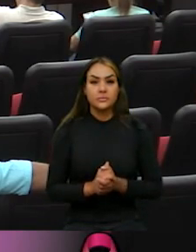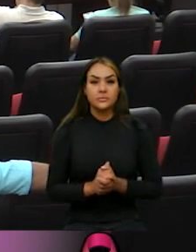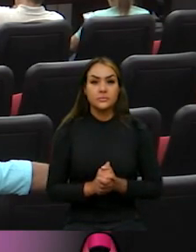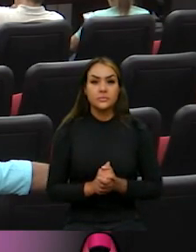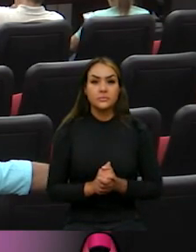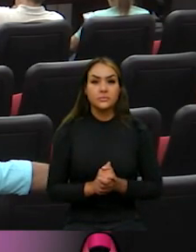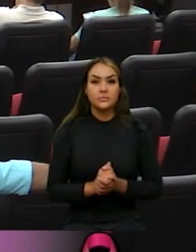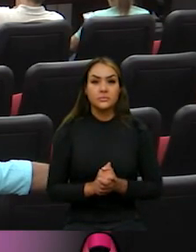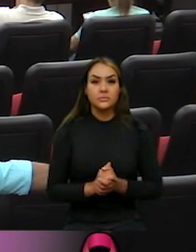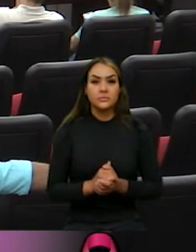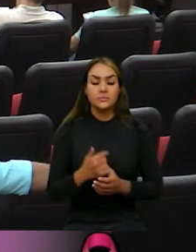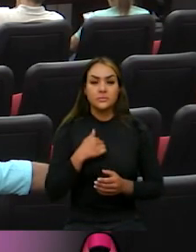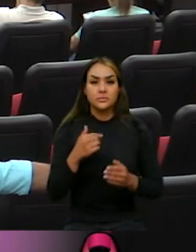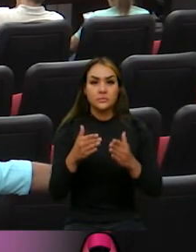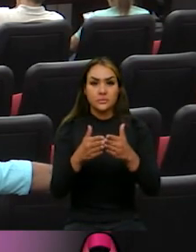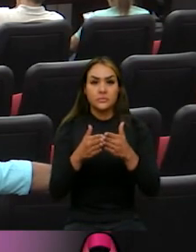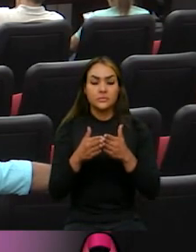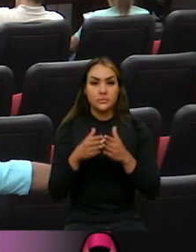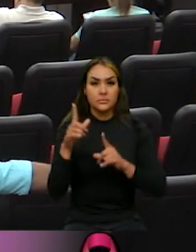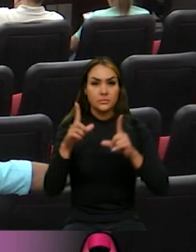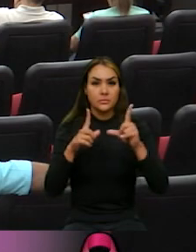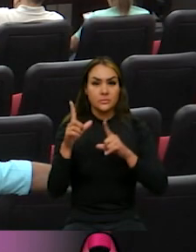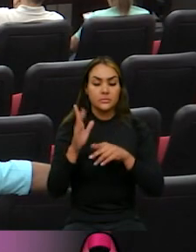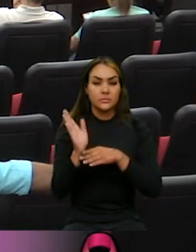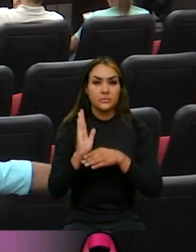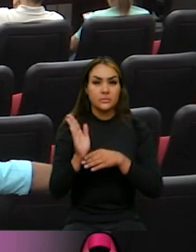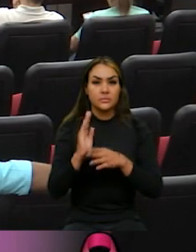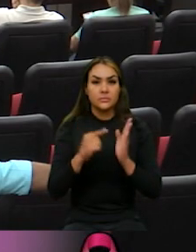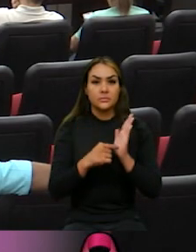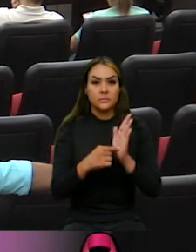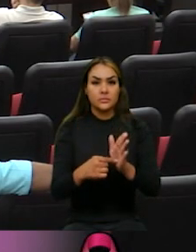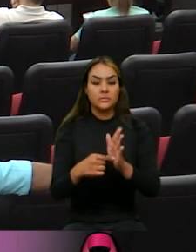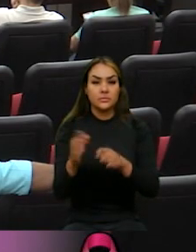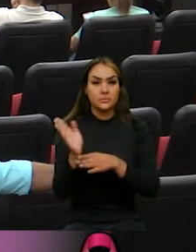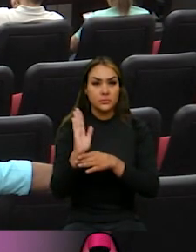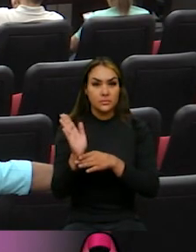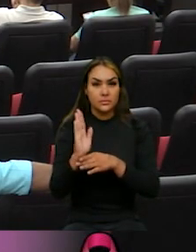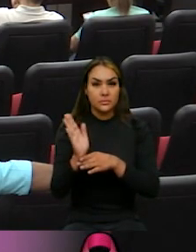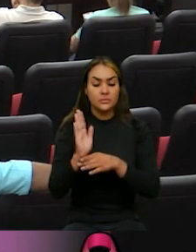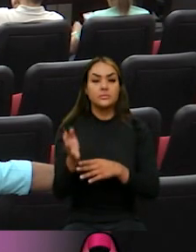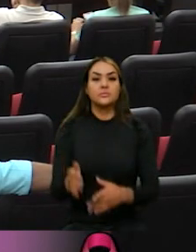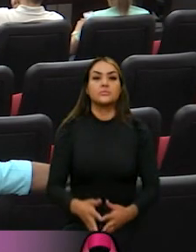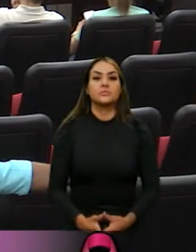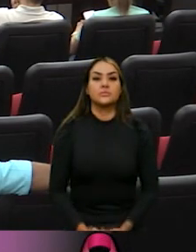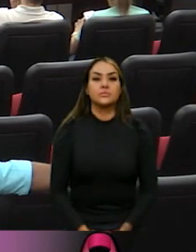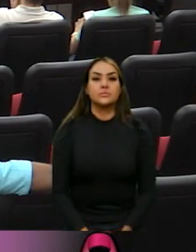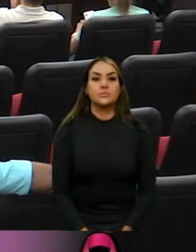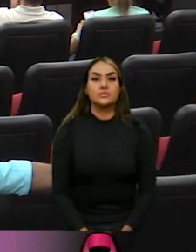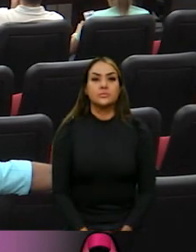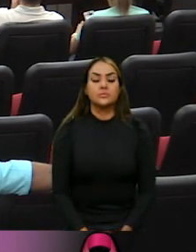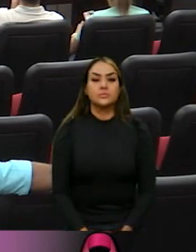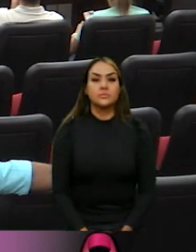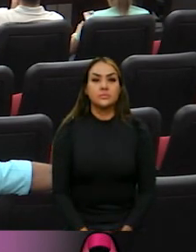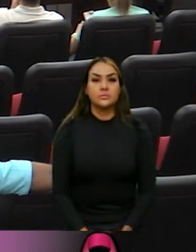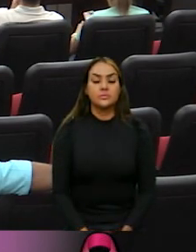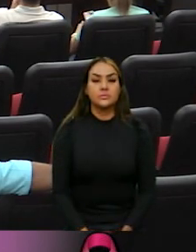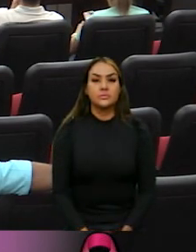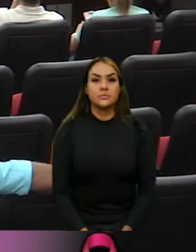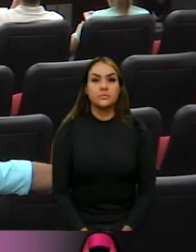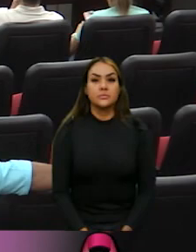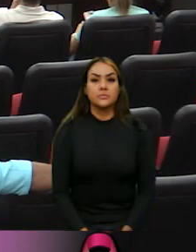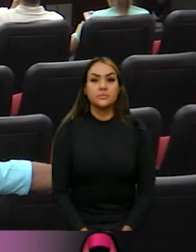Eu quero pedir para a TV Câmara exibir um vídeo, depois eu vou estar falando um pouquinho em relação a esse